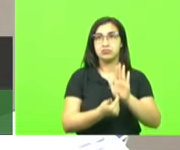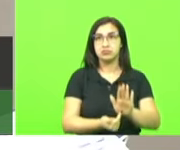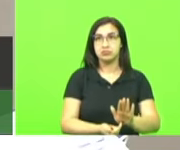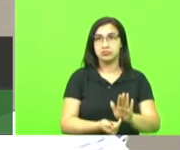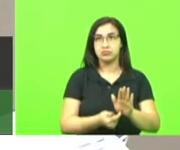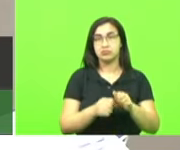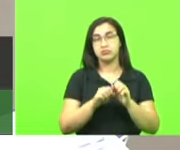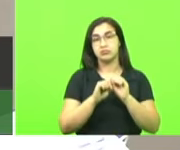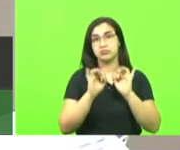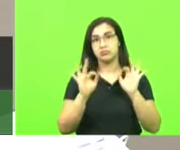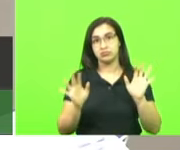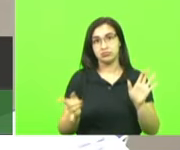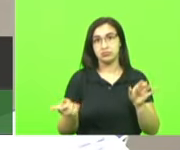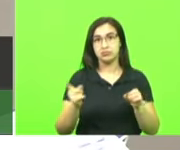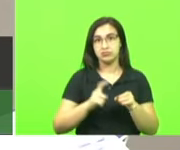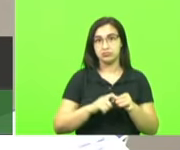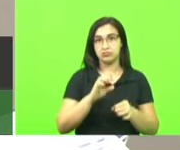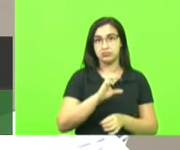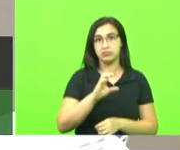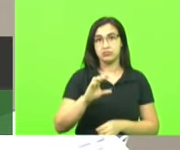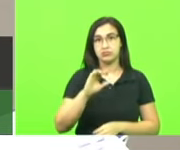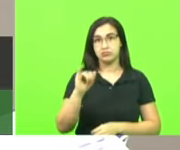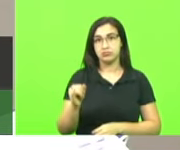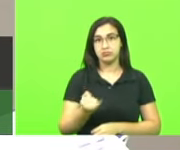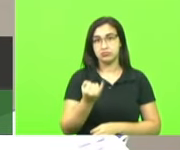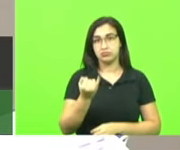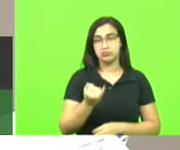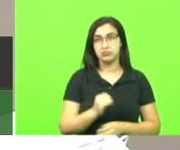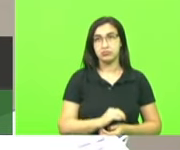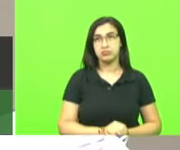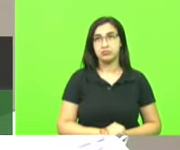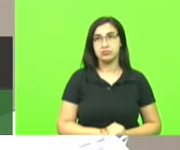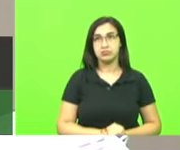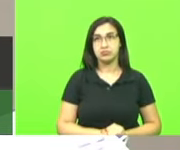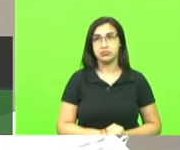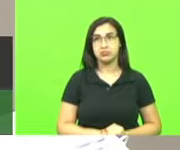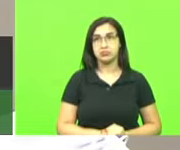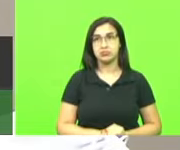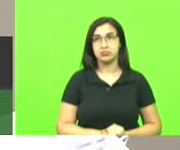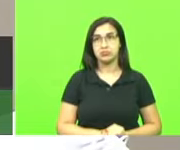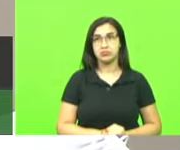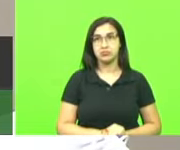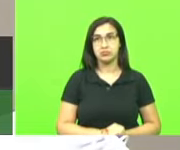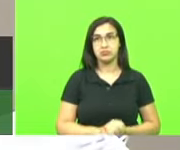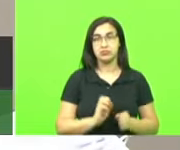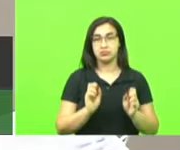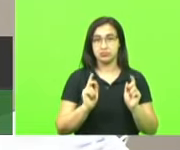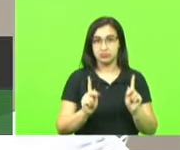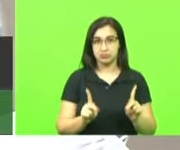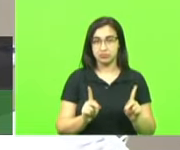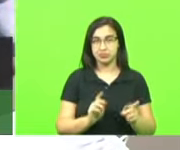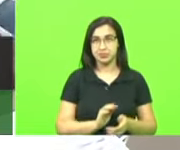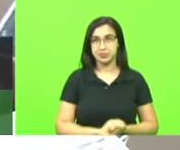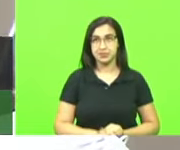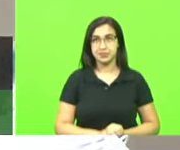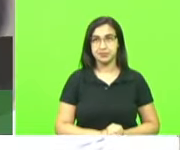matéria retorna para a Comissão de Constituição e Justiça. Ok?